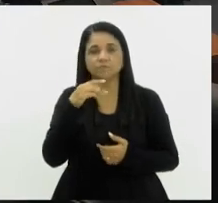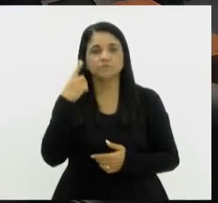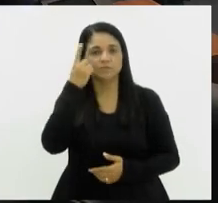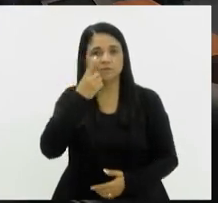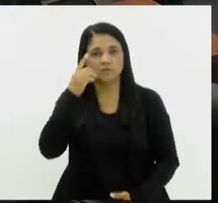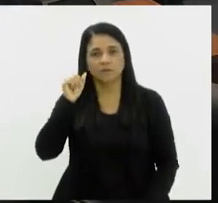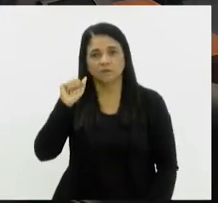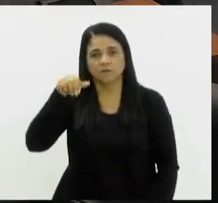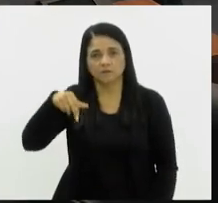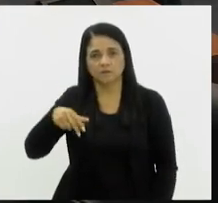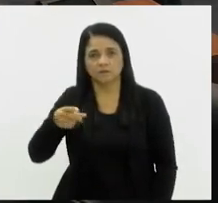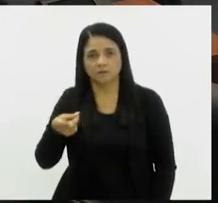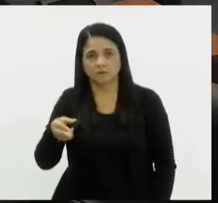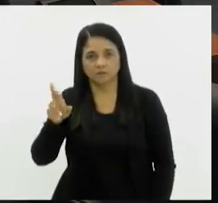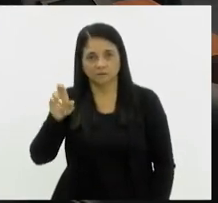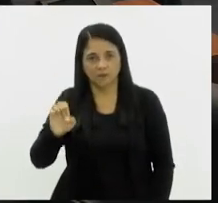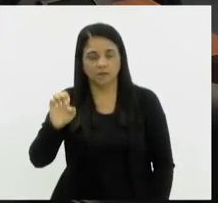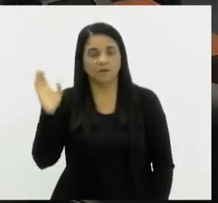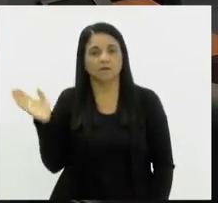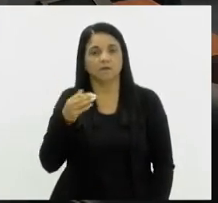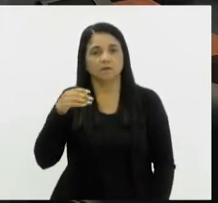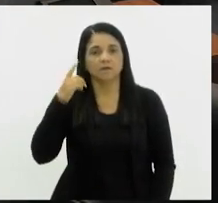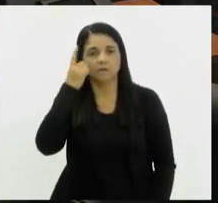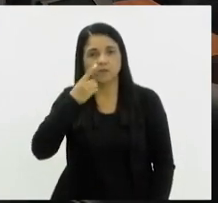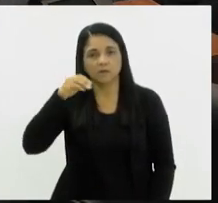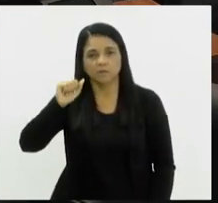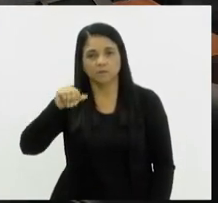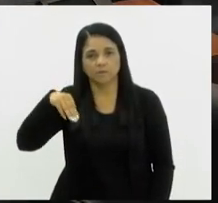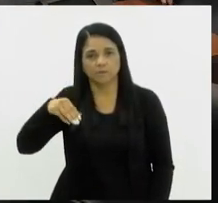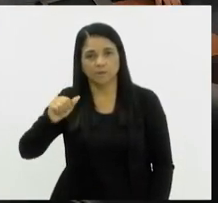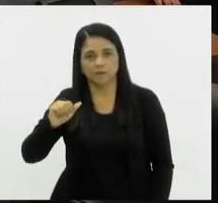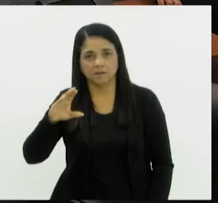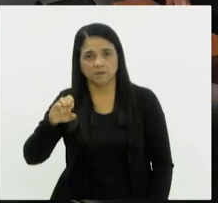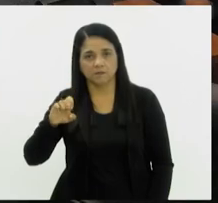André Correia, deputado Carlos Macedo.